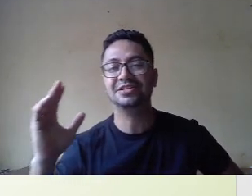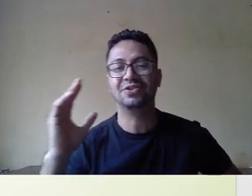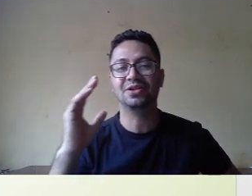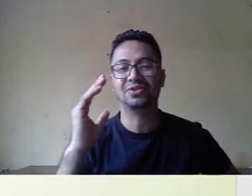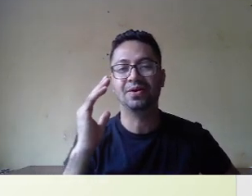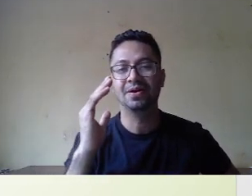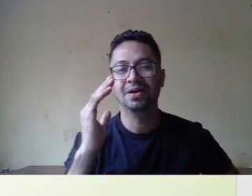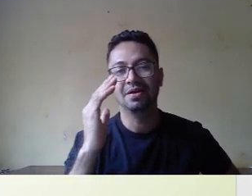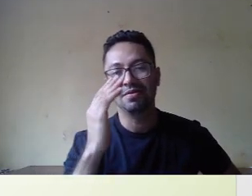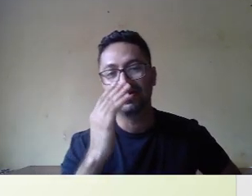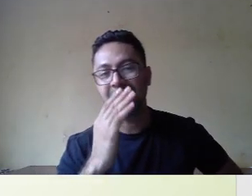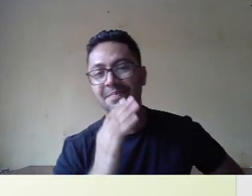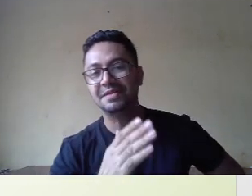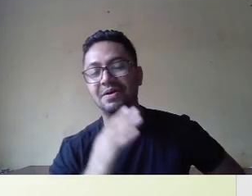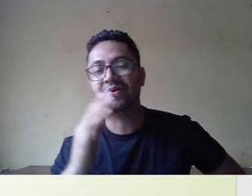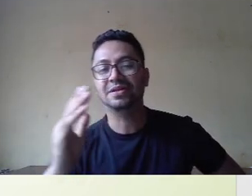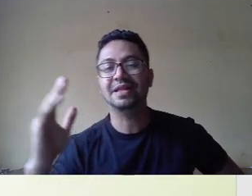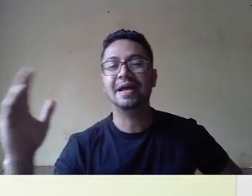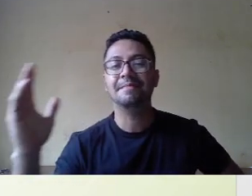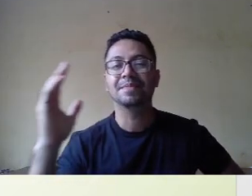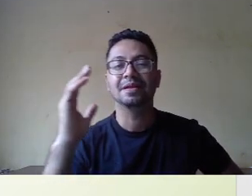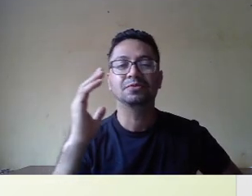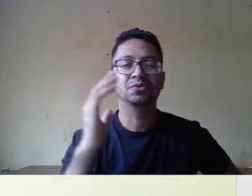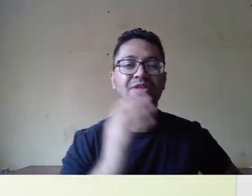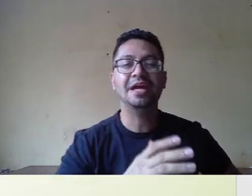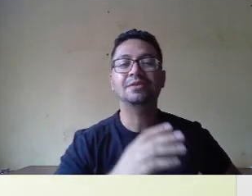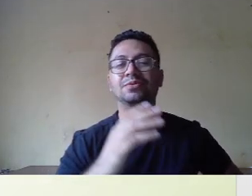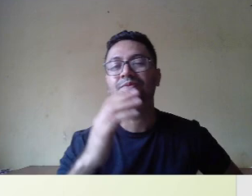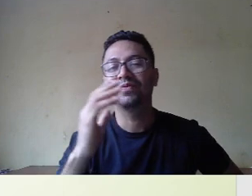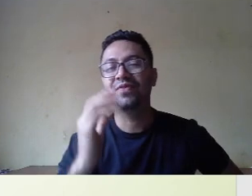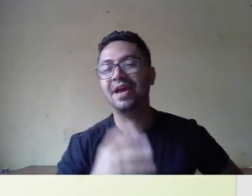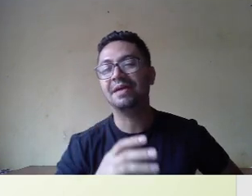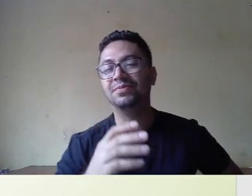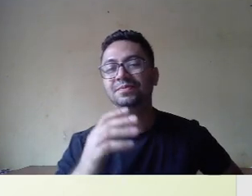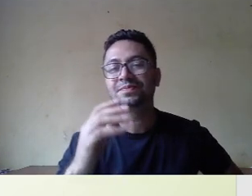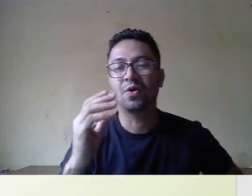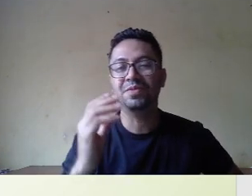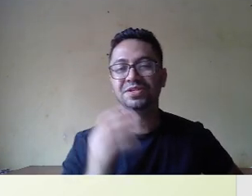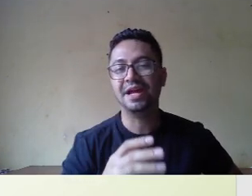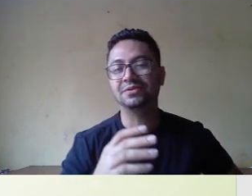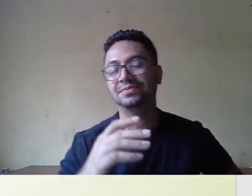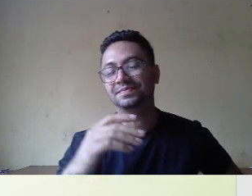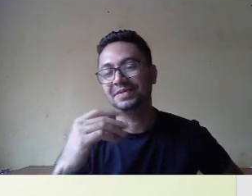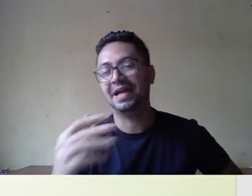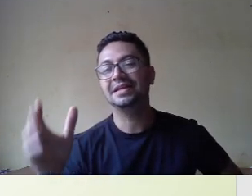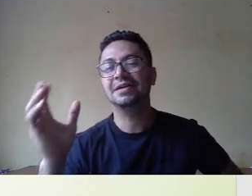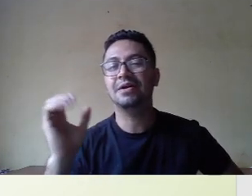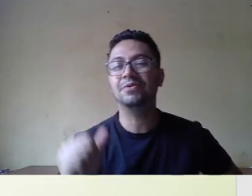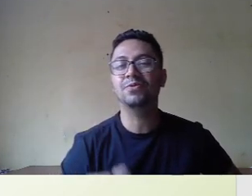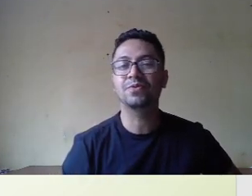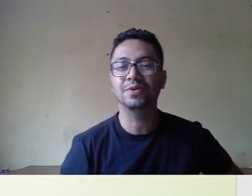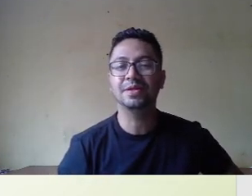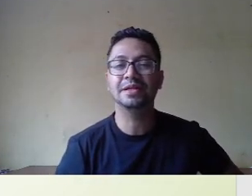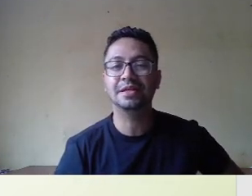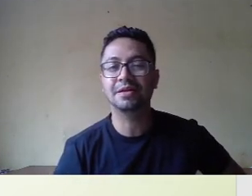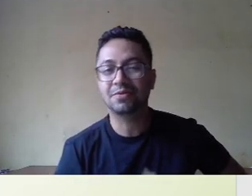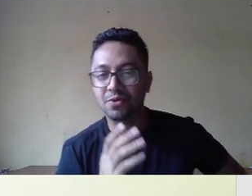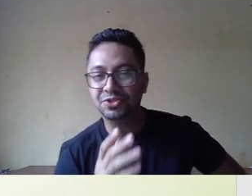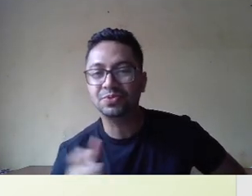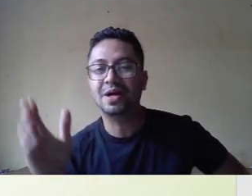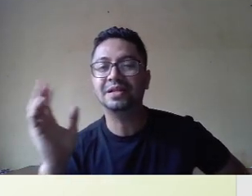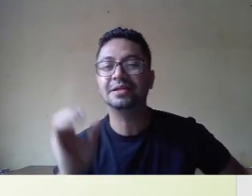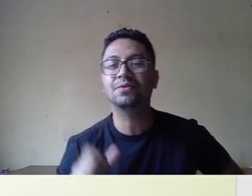né, gente? Olha só. Da mesma ordem, né? Sujeito, verbo, objeto, né?